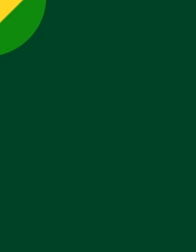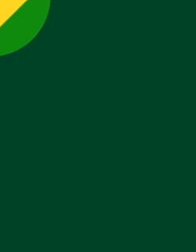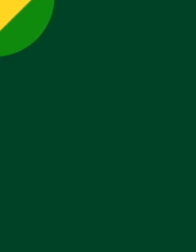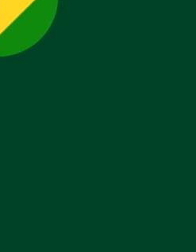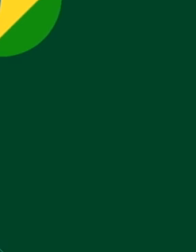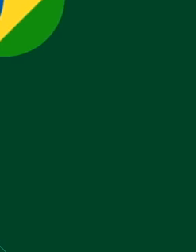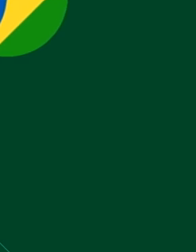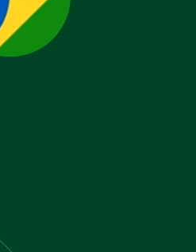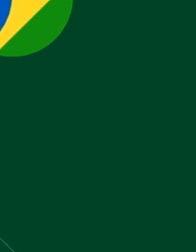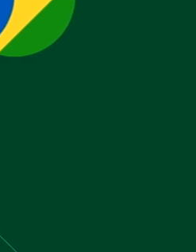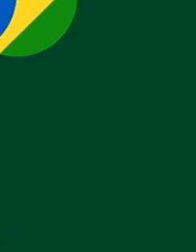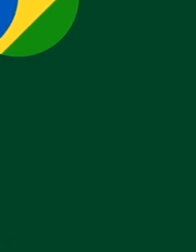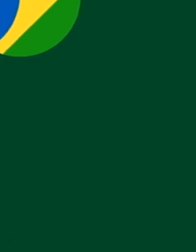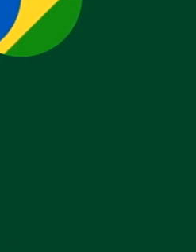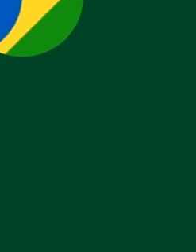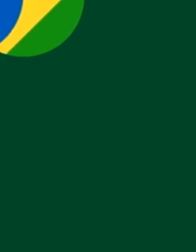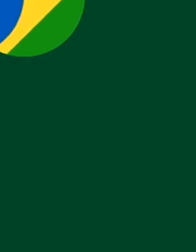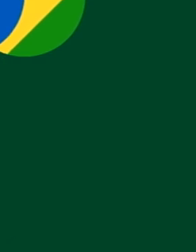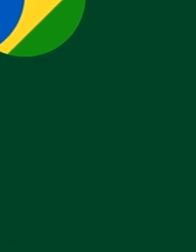Momento Saúde